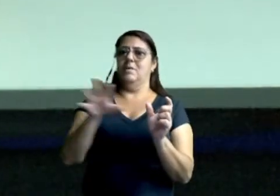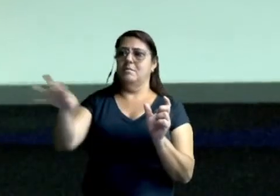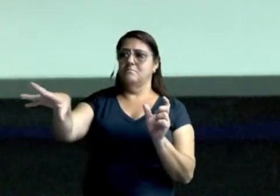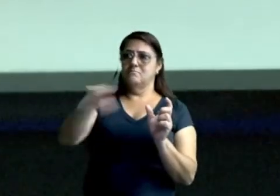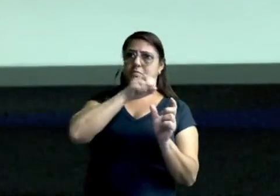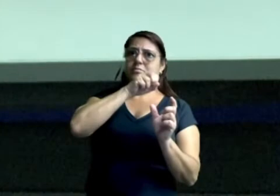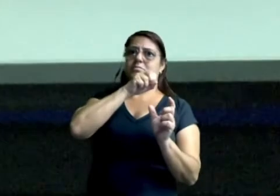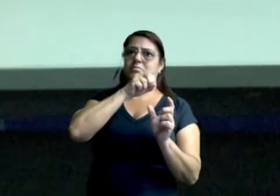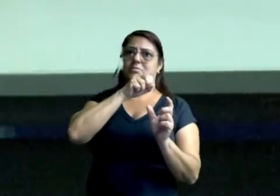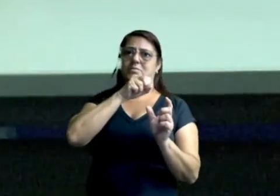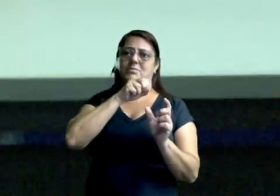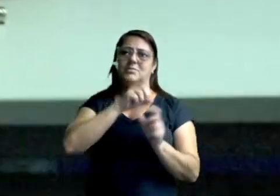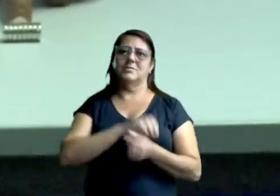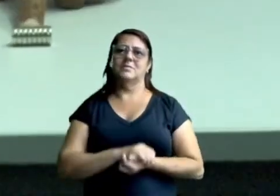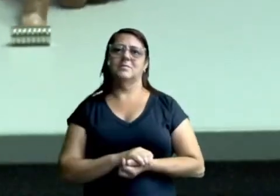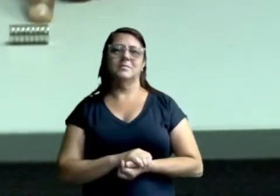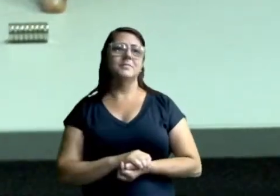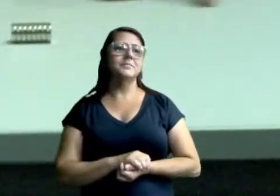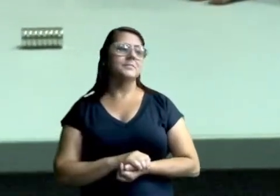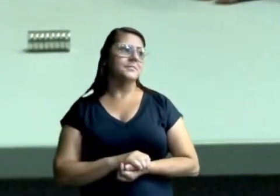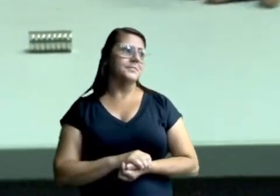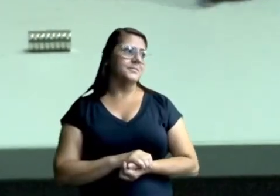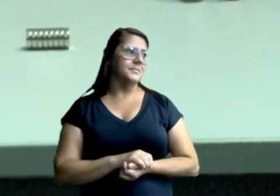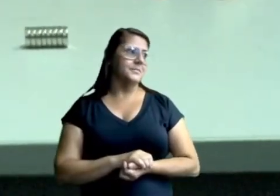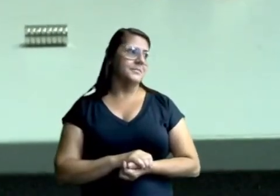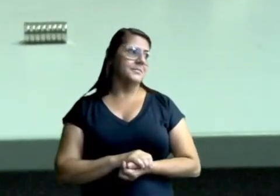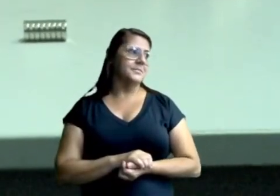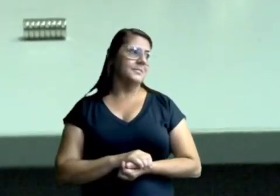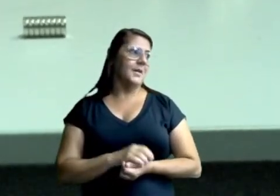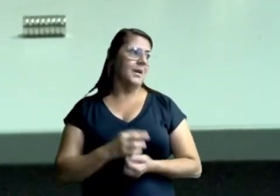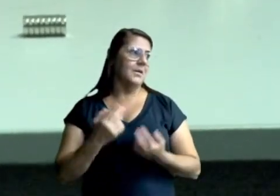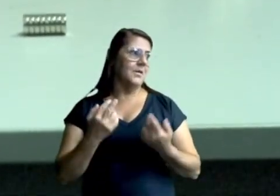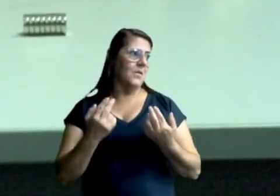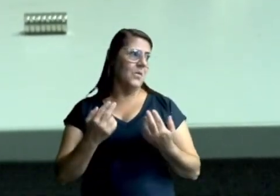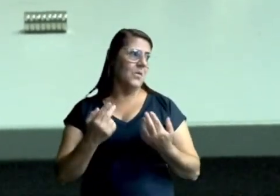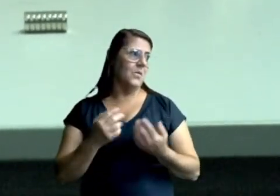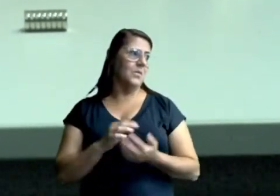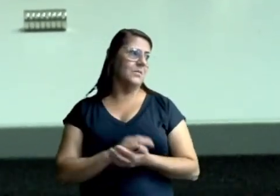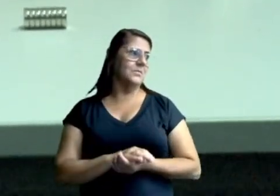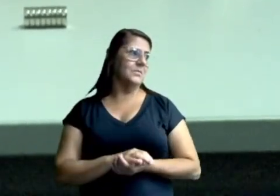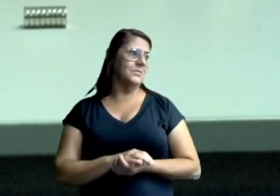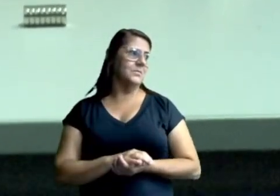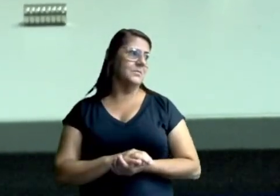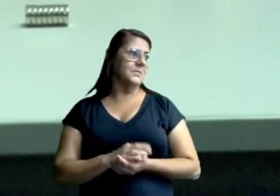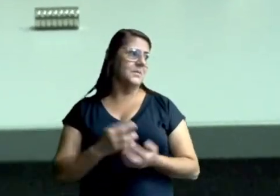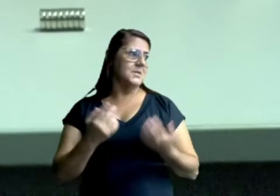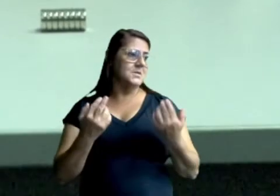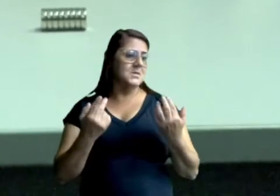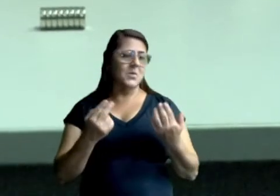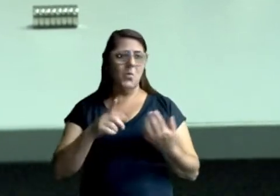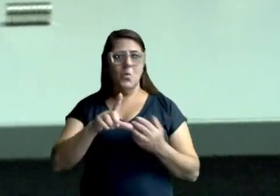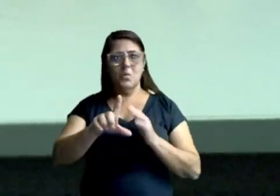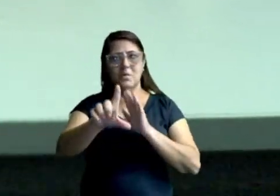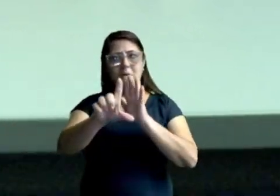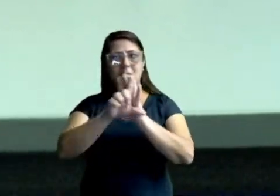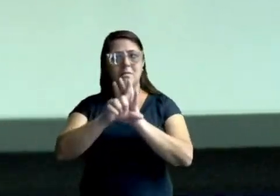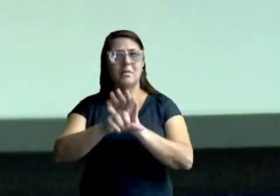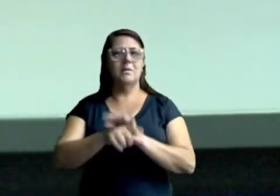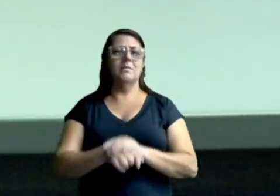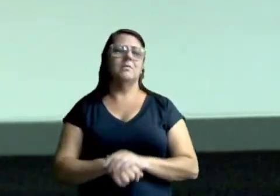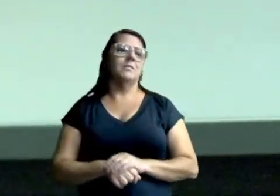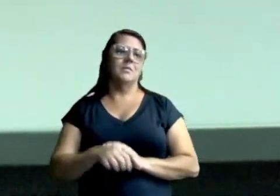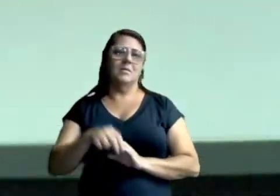aqui, tende a atrair o corpo de menor massa. Mas mesmo assim, ação e reação, tá? Ó. E também pela segunda lei de Newton. Vou colocar mais próximo